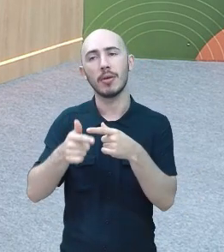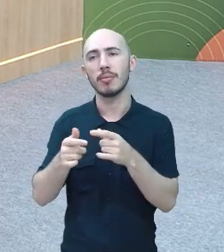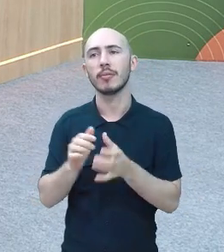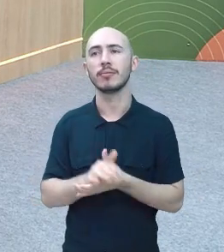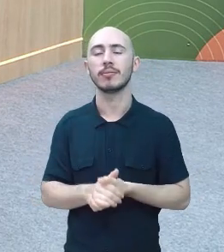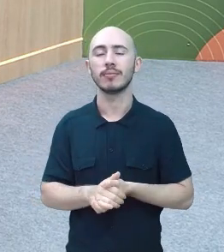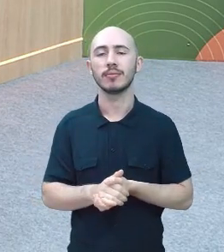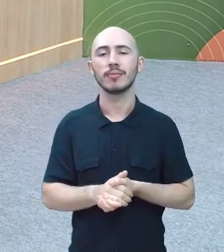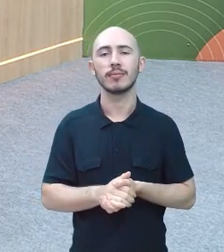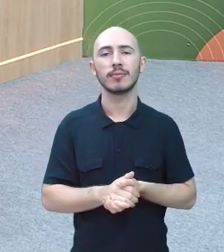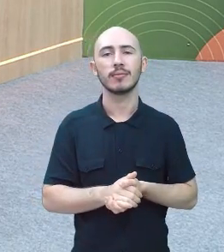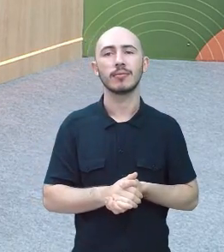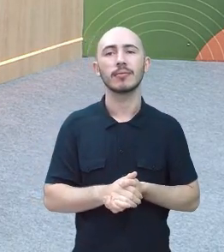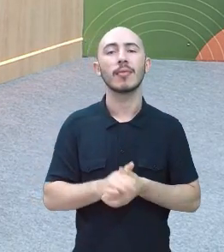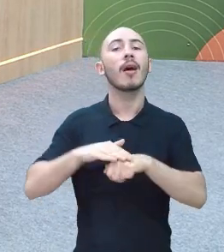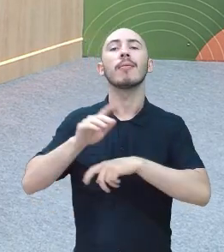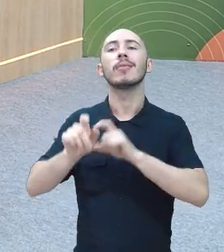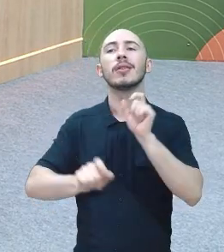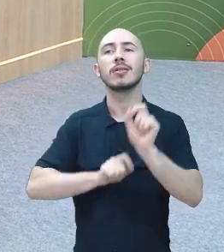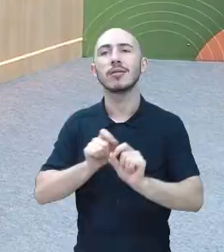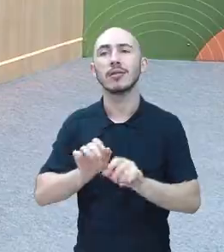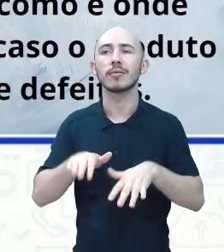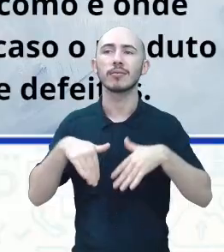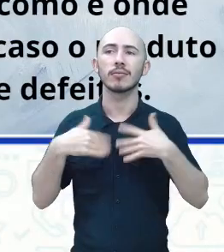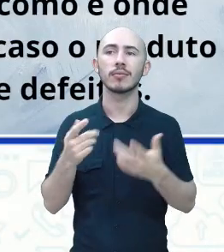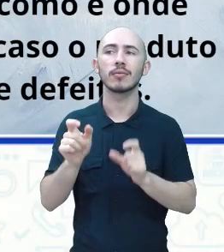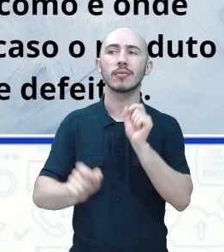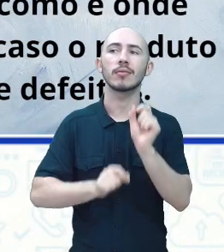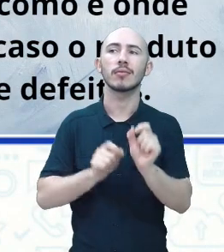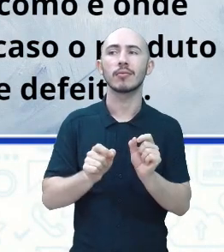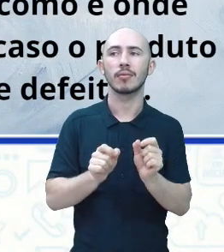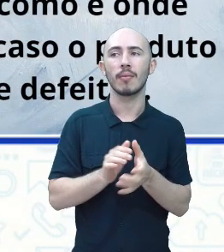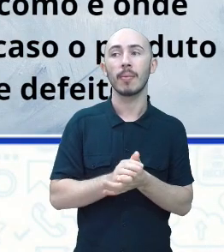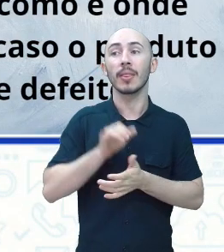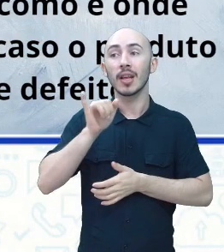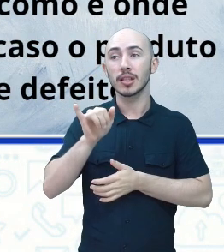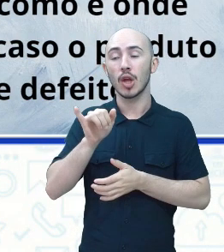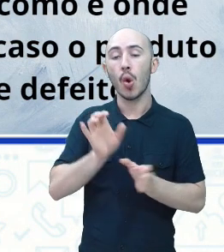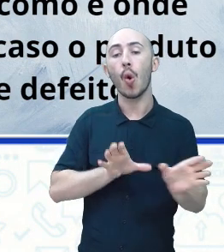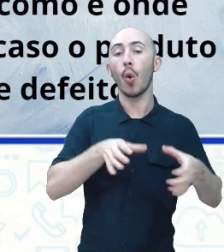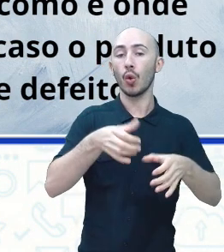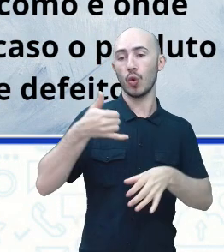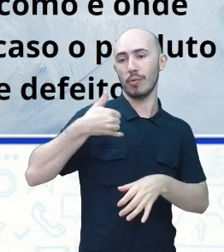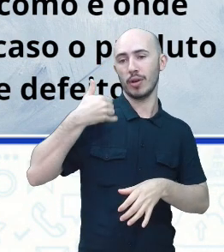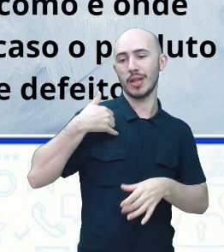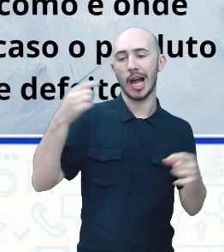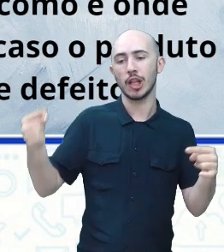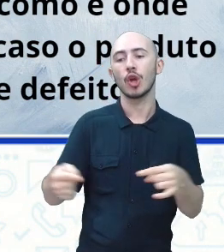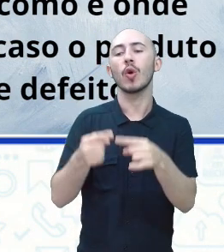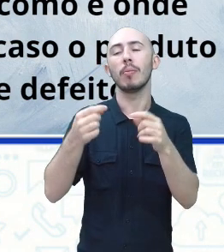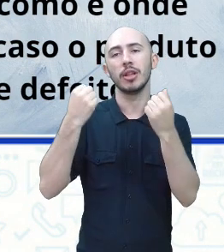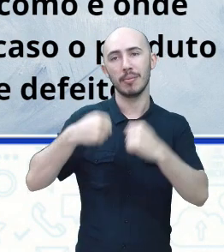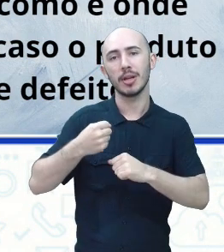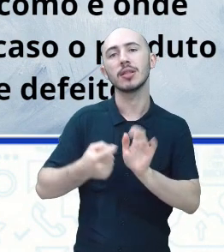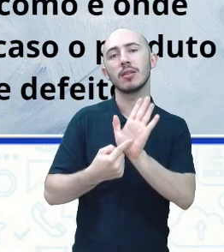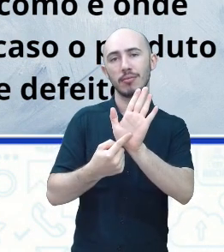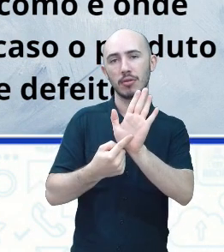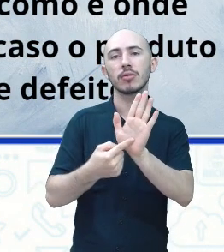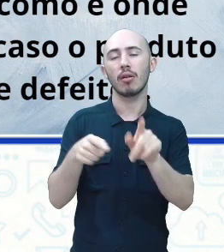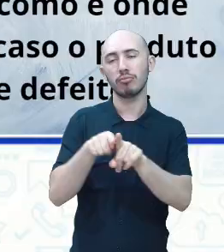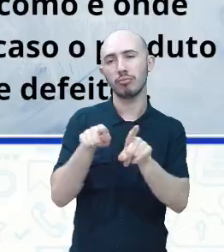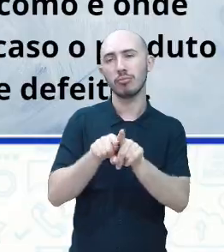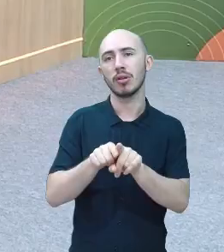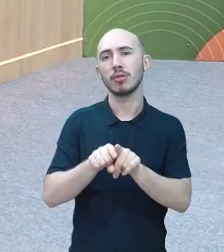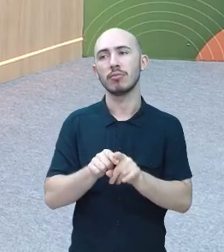fabricante. O que mais? Fale a classificação etária indicada no produto, né? É importante que isso esteja bem claro, porque